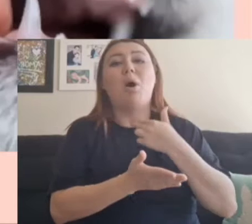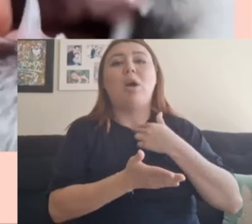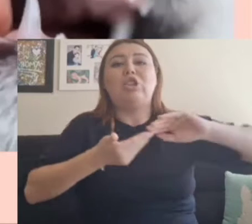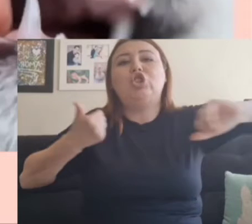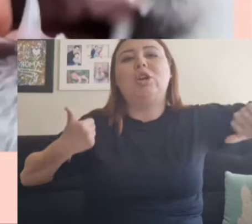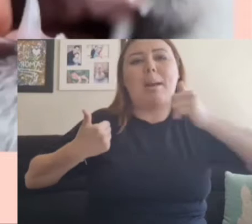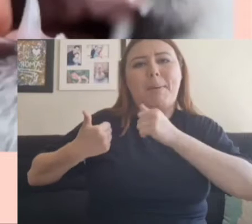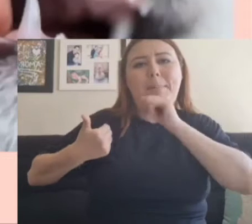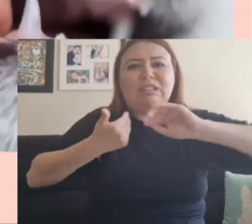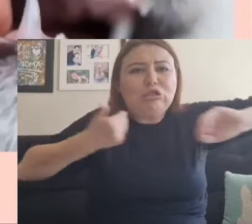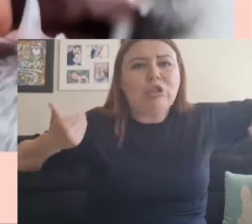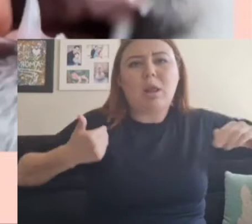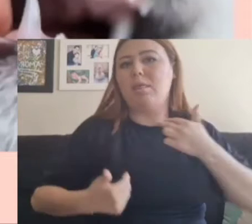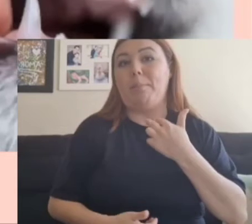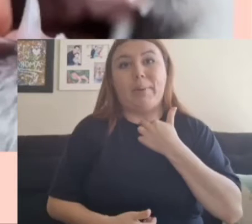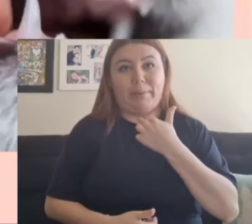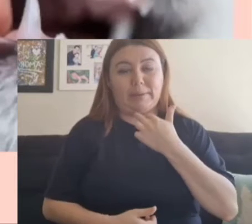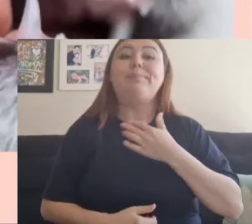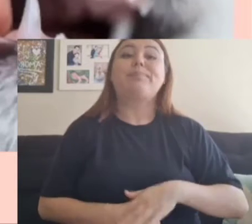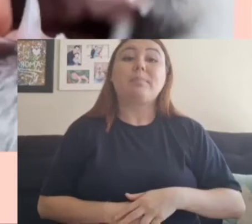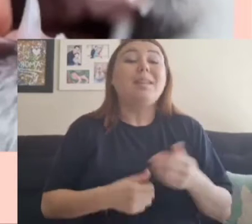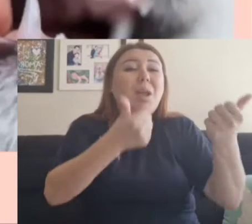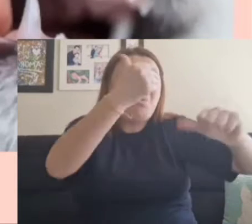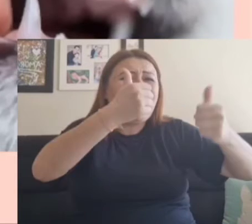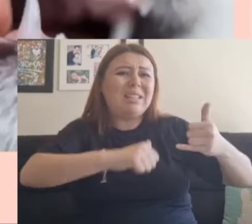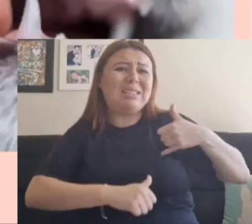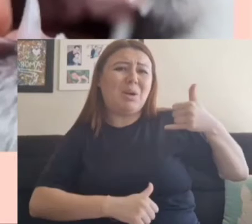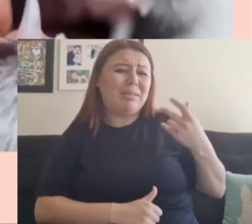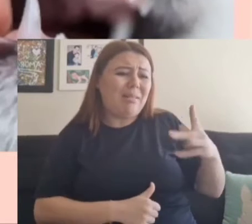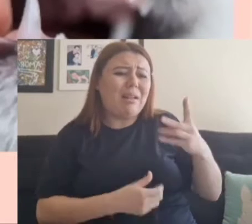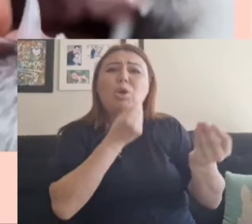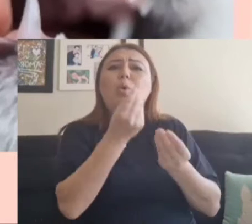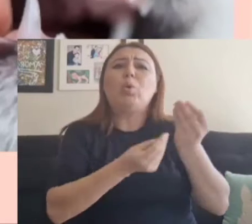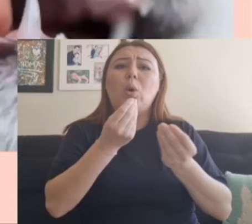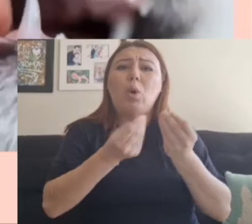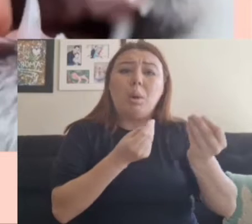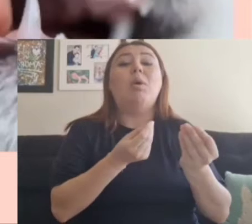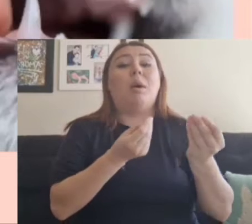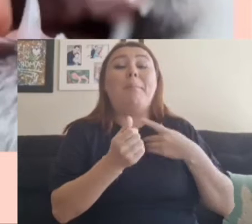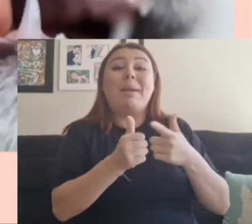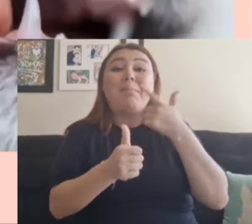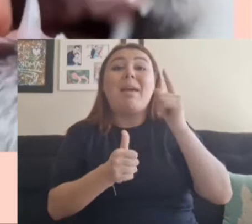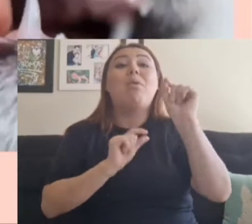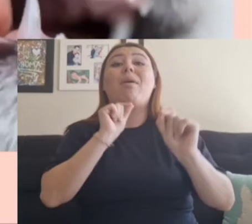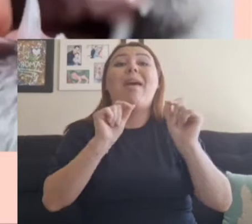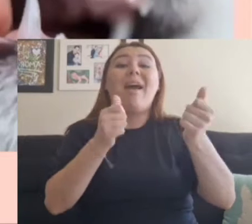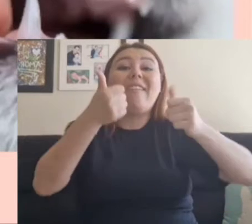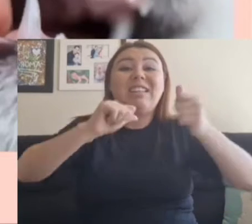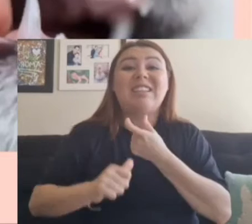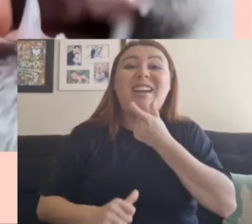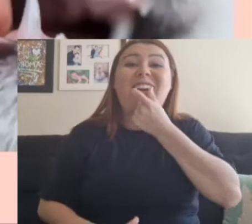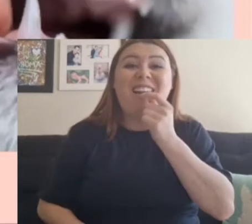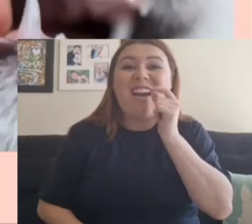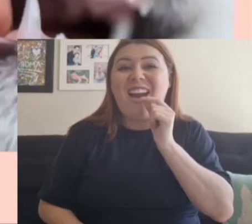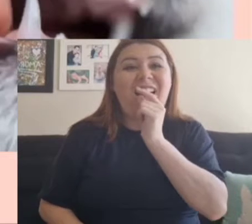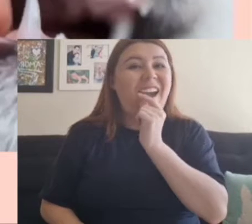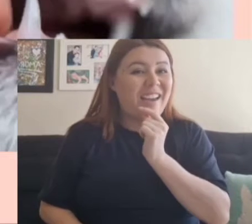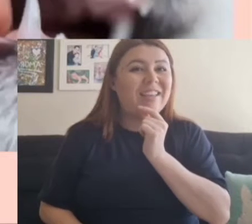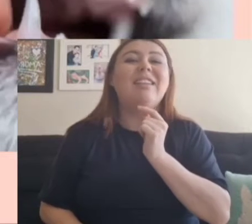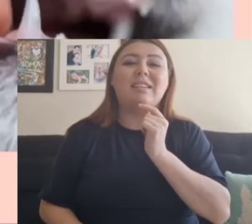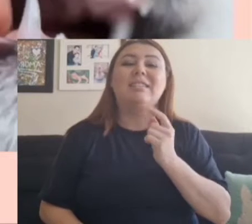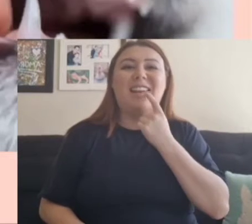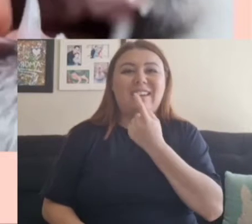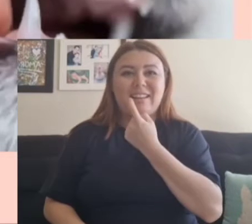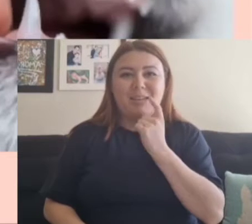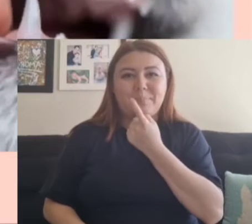A avaliação da idade desses animais, o mais comum ocorrer é a partir da avaliação dos dentes decíduos. E a gente trouxe aqui